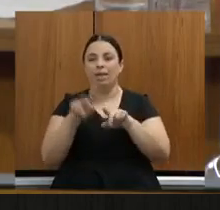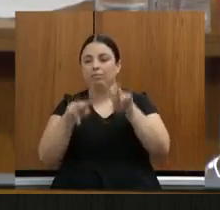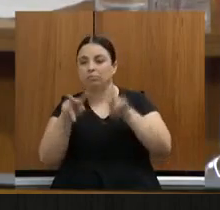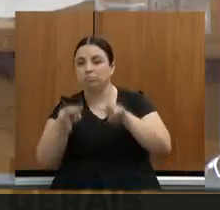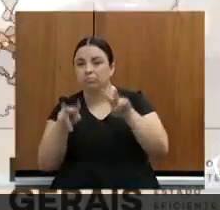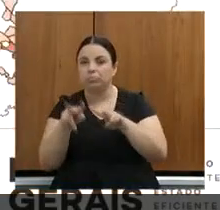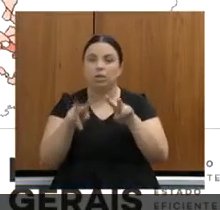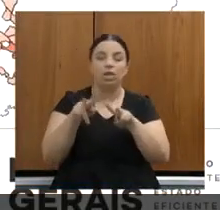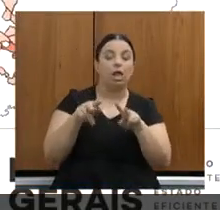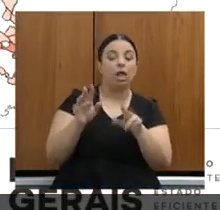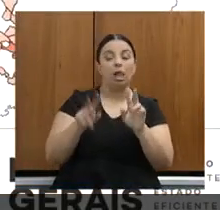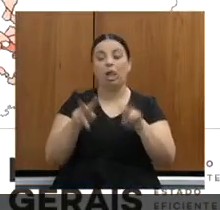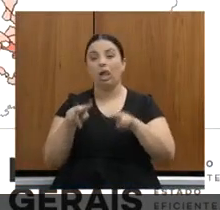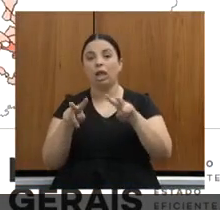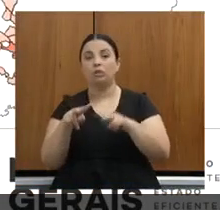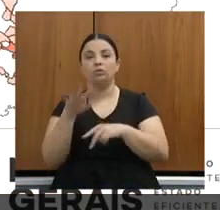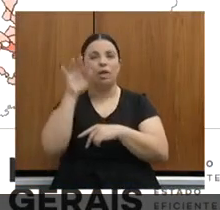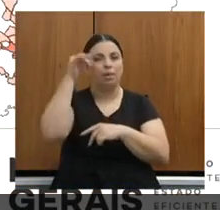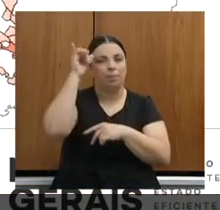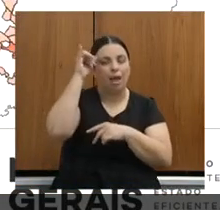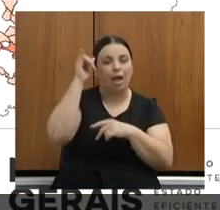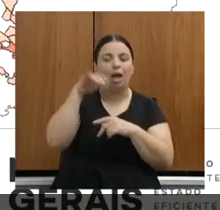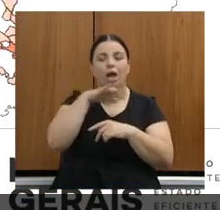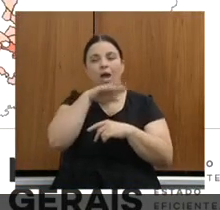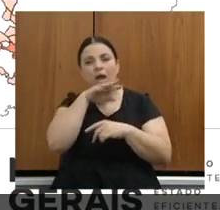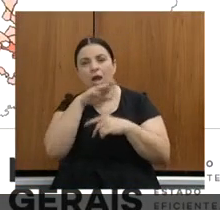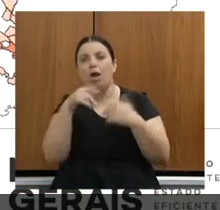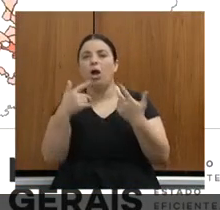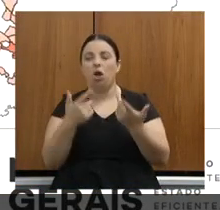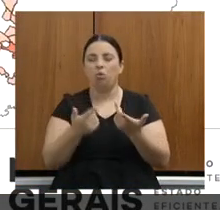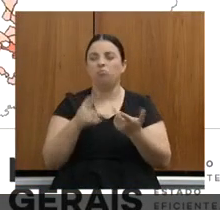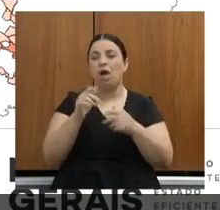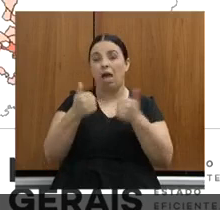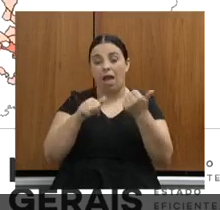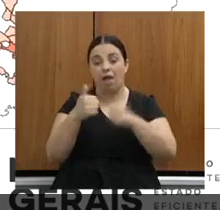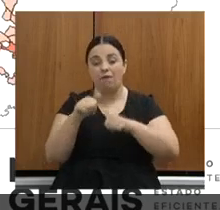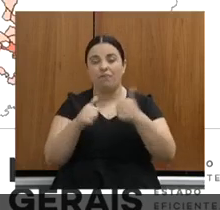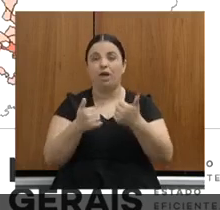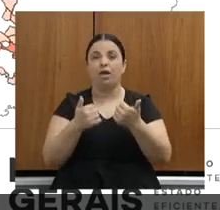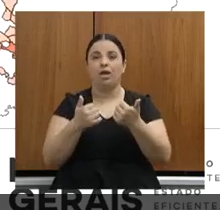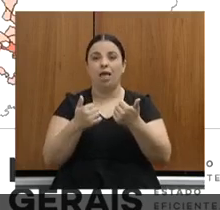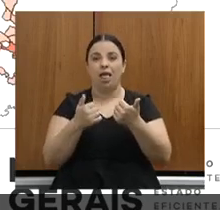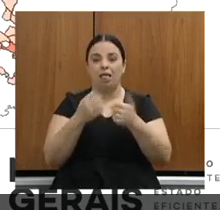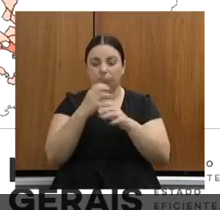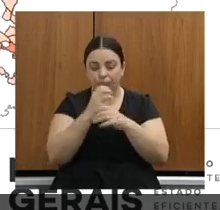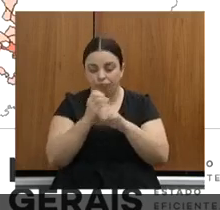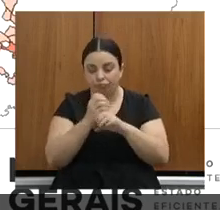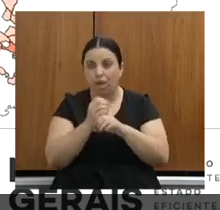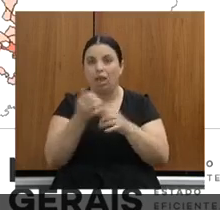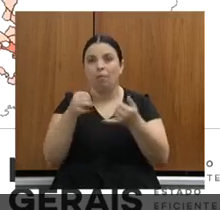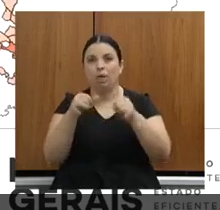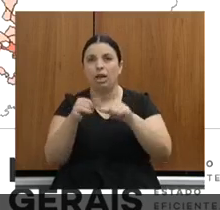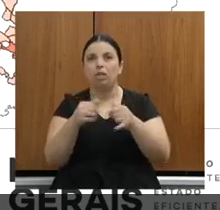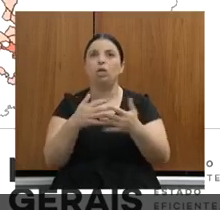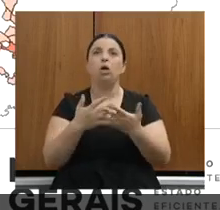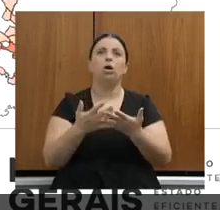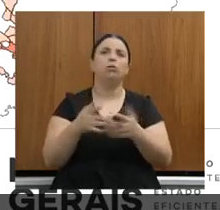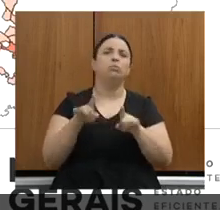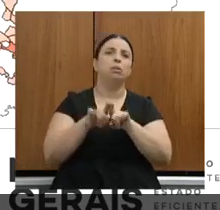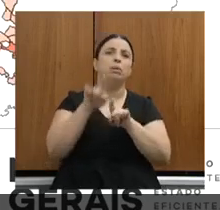de polícia e vegetal no estado análises laboratoriais e aqui uma destaque especial